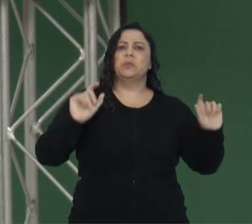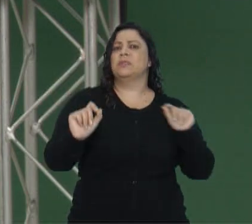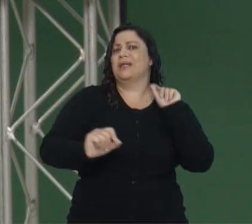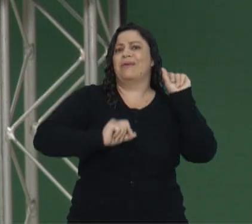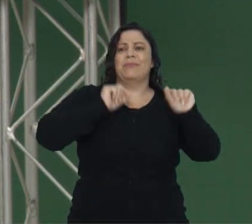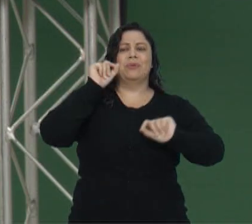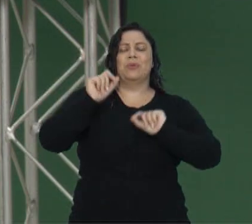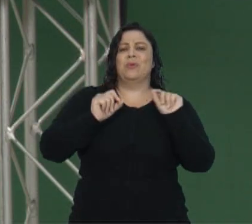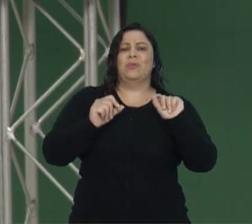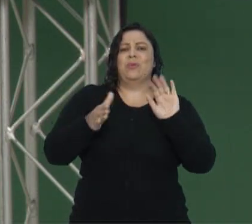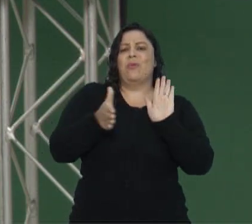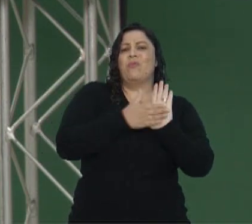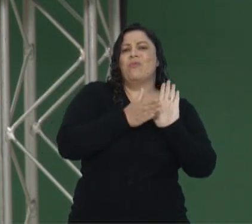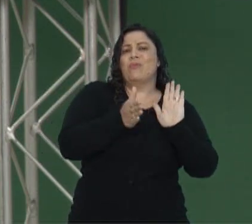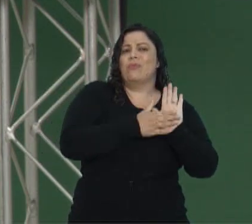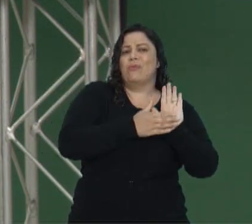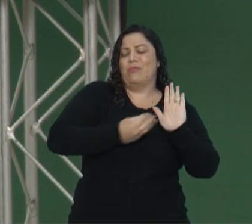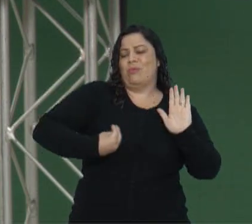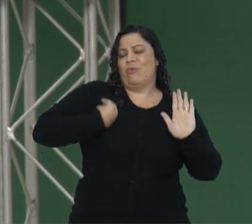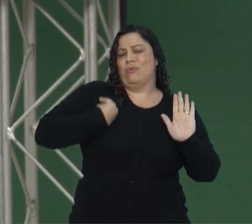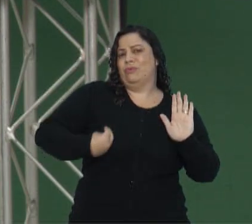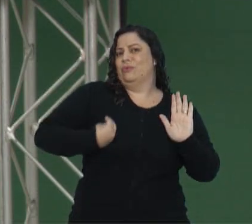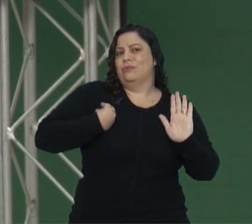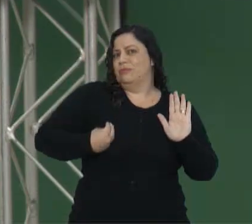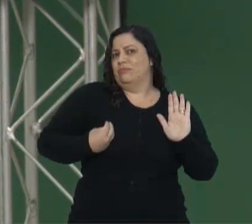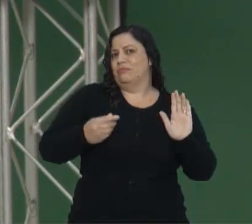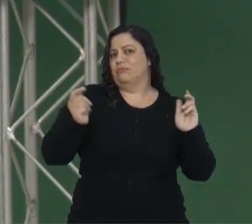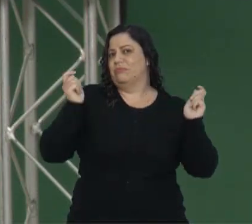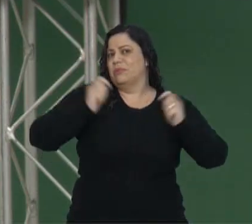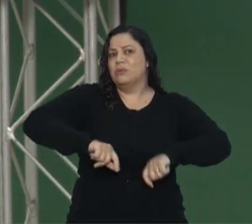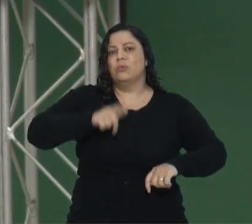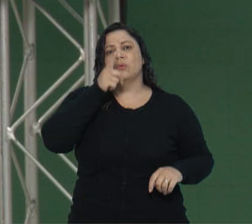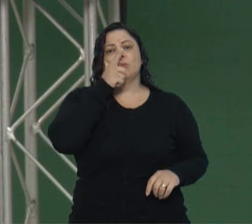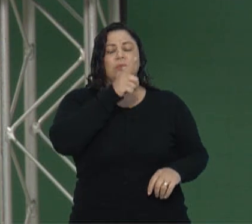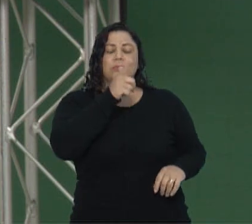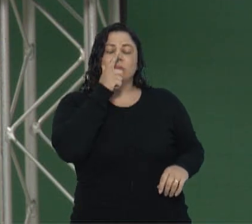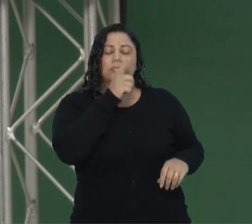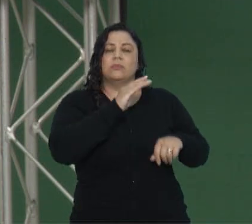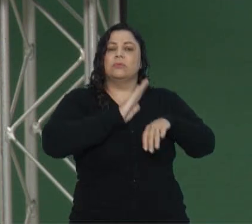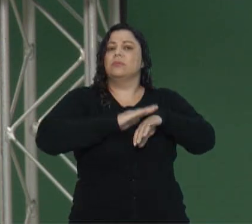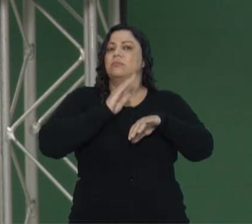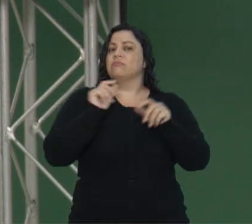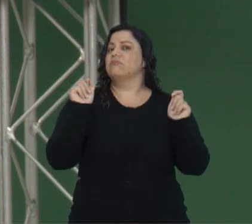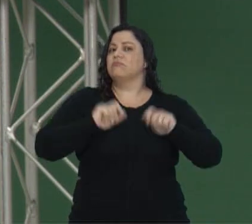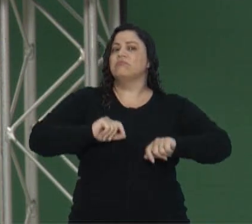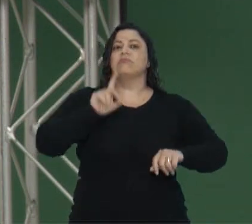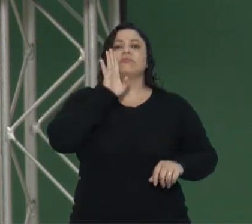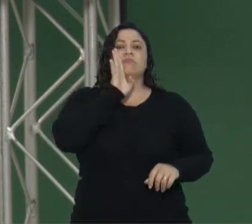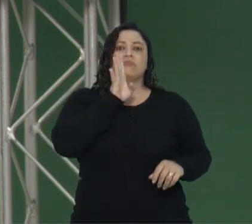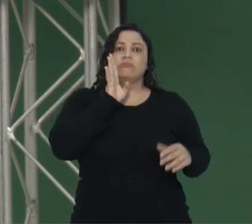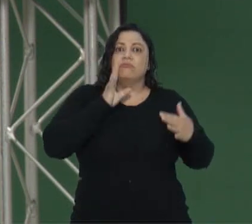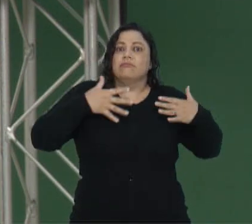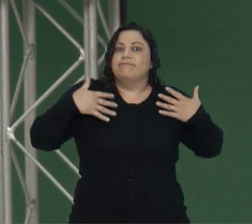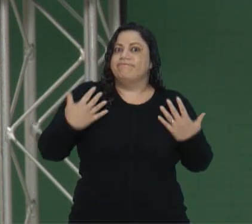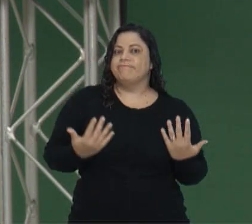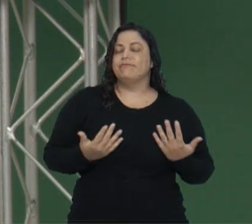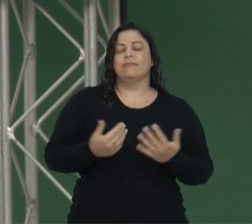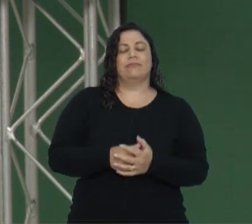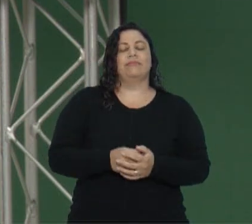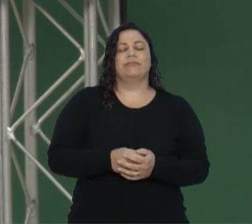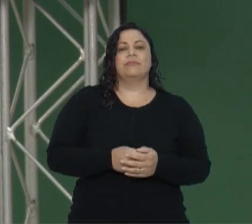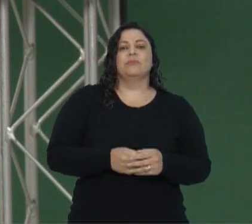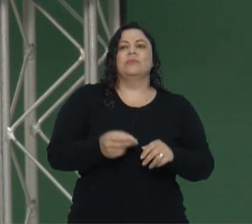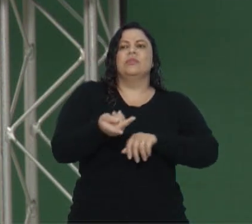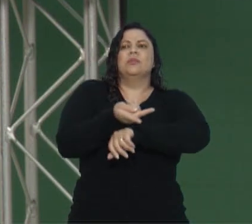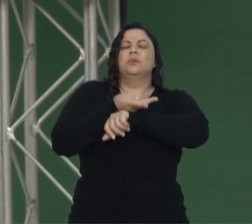nosso propósito, né? O que a gente sabe fazer que é bacana, né? Por isso o autoconhecimento, você se buscar, né?